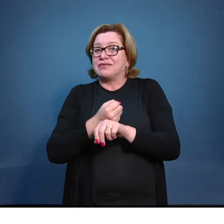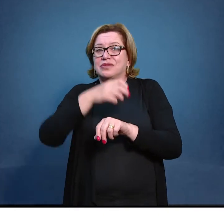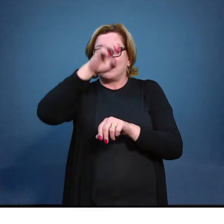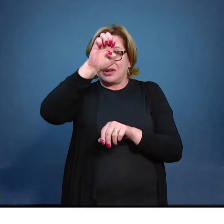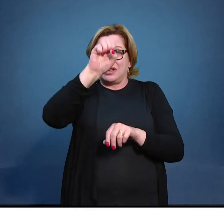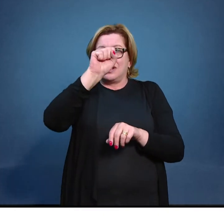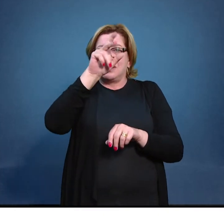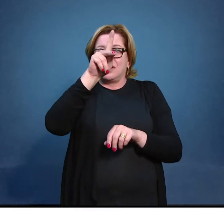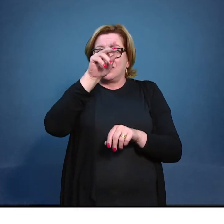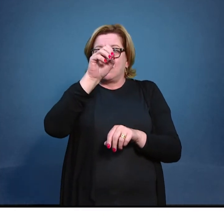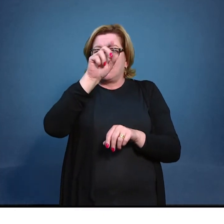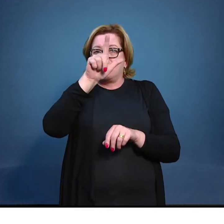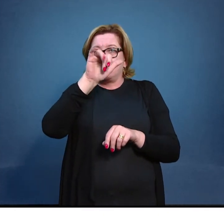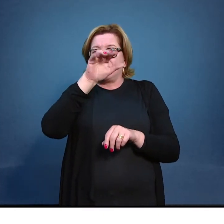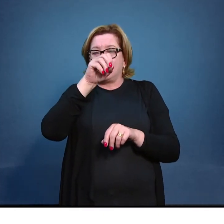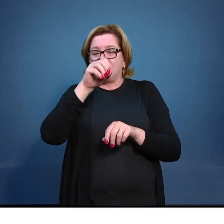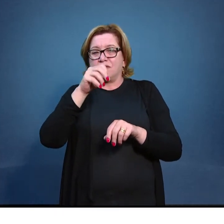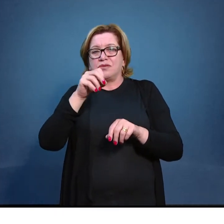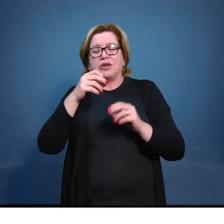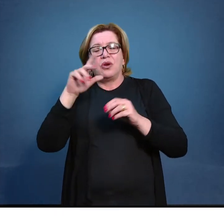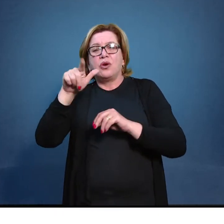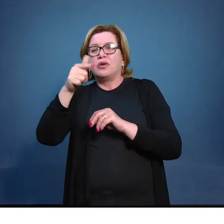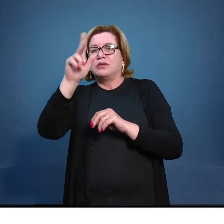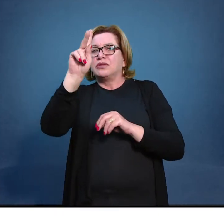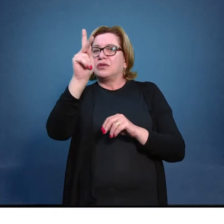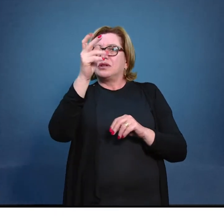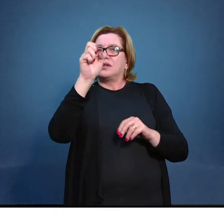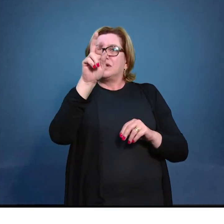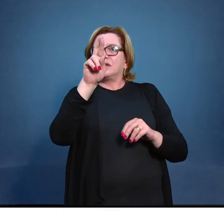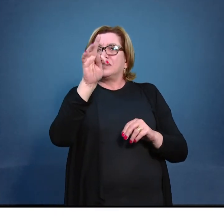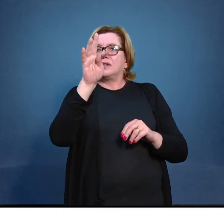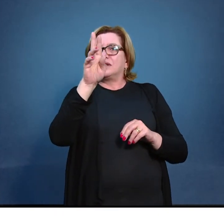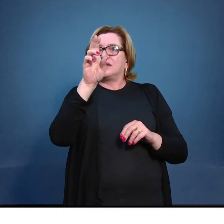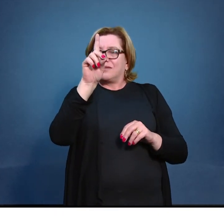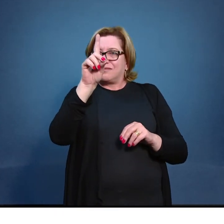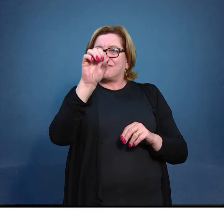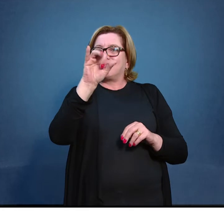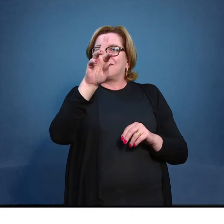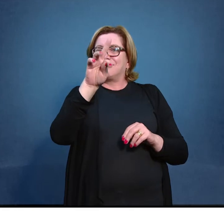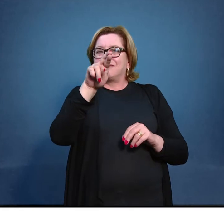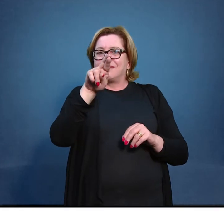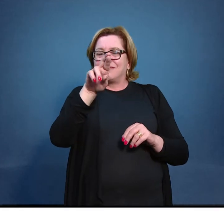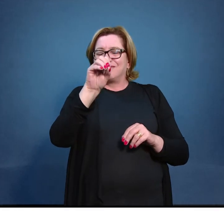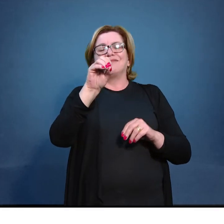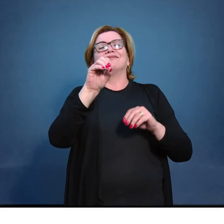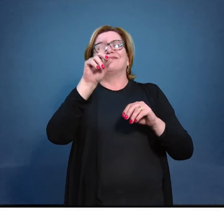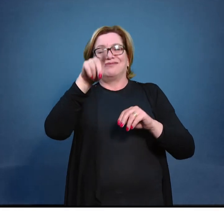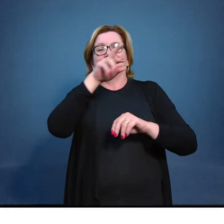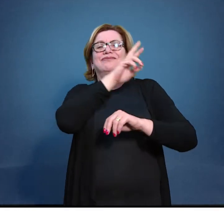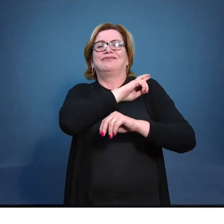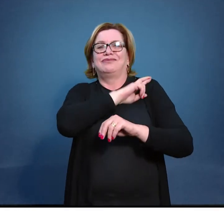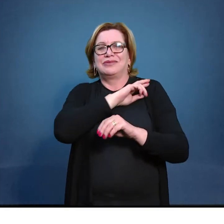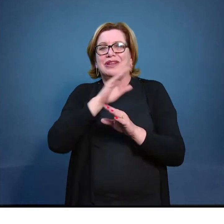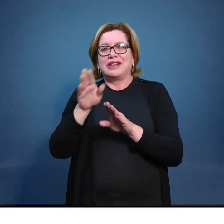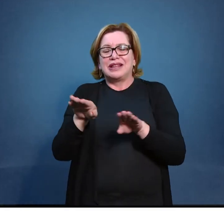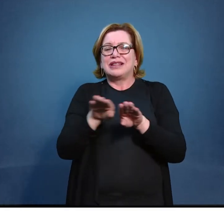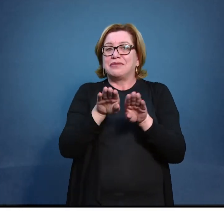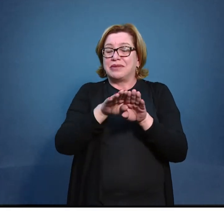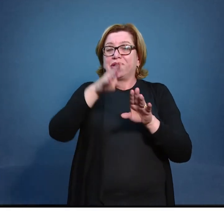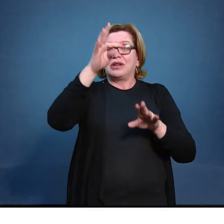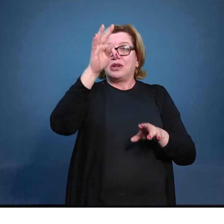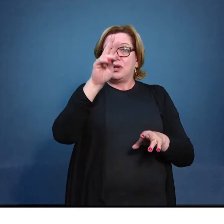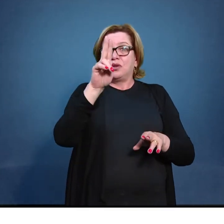responsável por esse pagamento. Tutor, no caso de pessoas que não tenham capacidade legal para